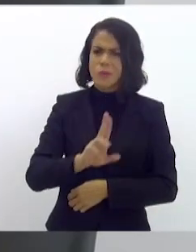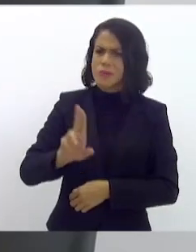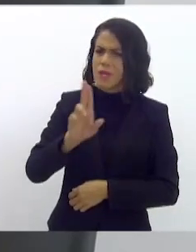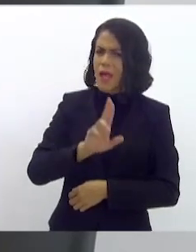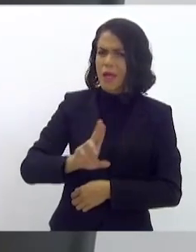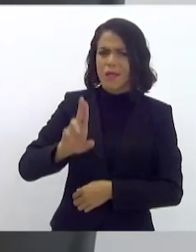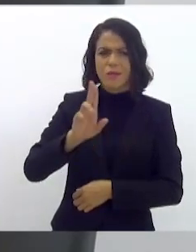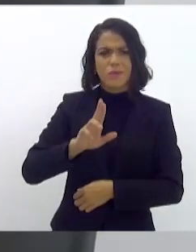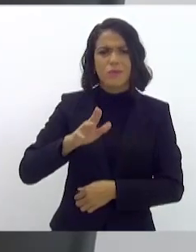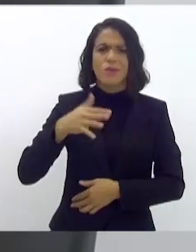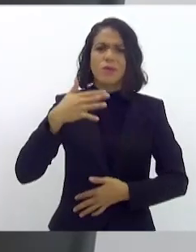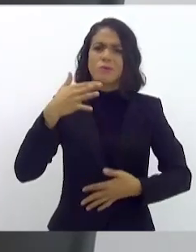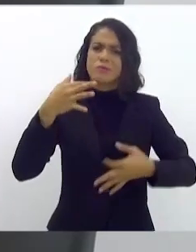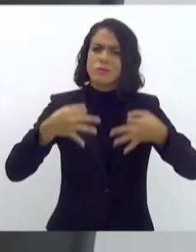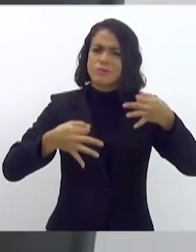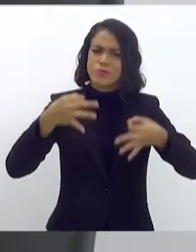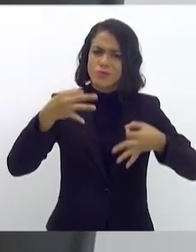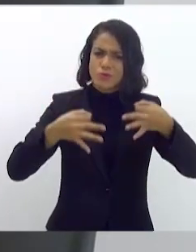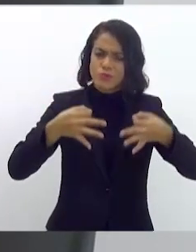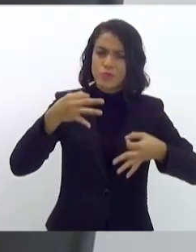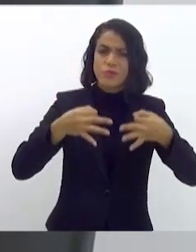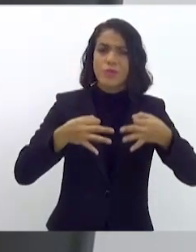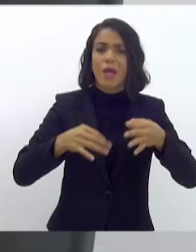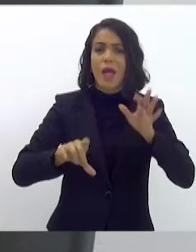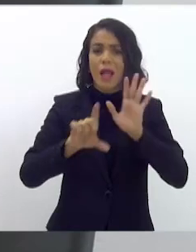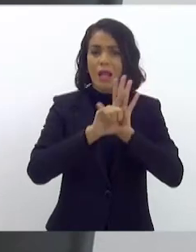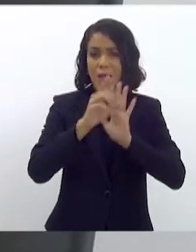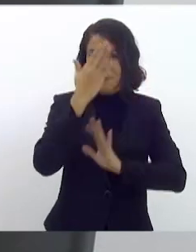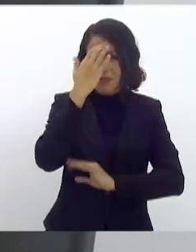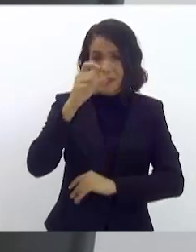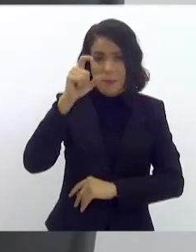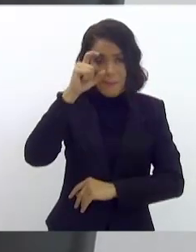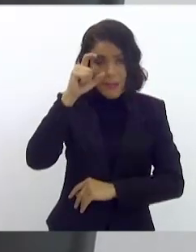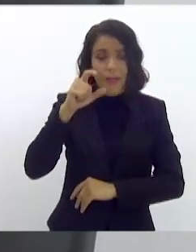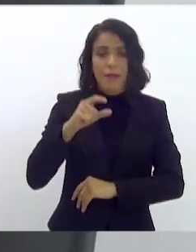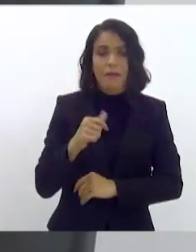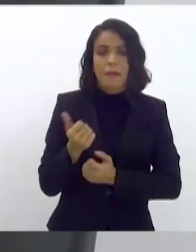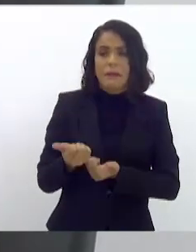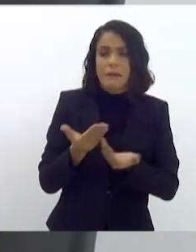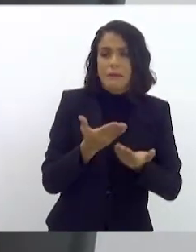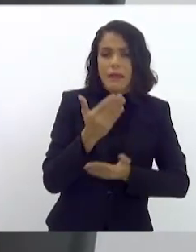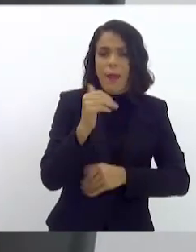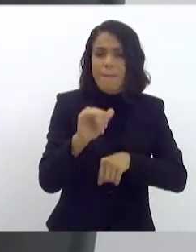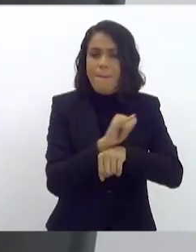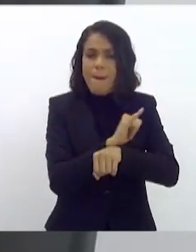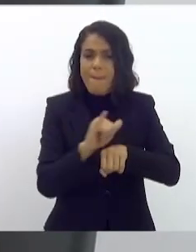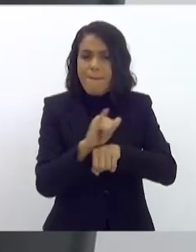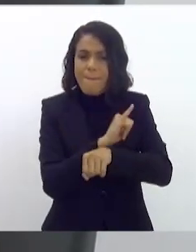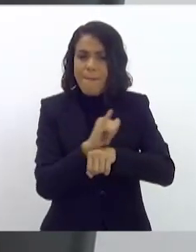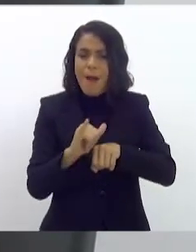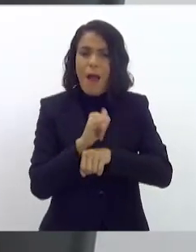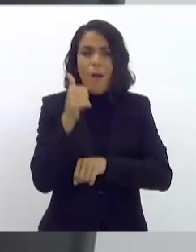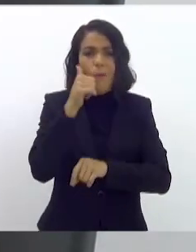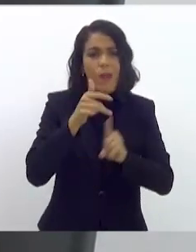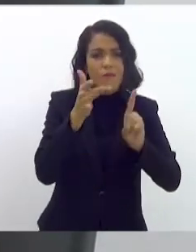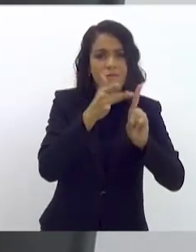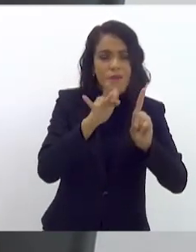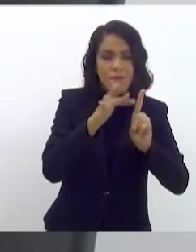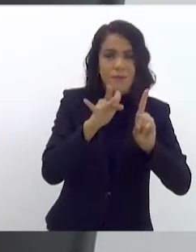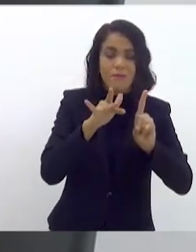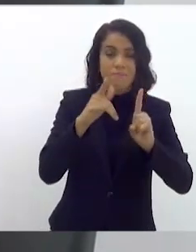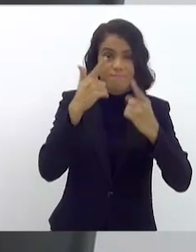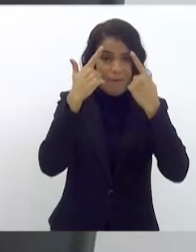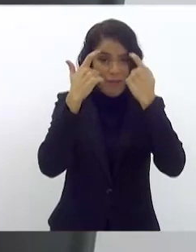pelo Tribunal de Justiça, que é o aplicativo da Lei Maria da Penha, que dá ferramentas para as mulheres vítimas de